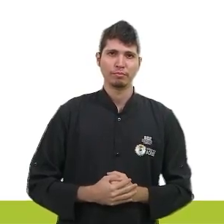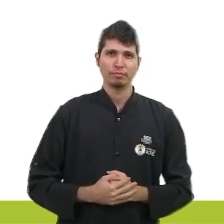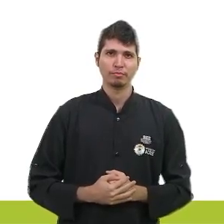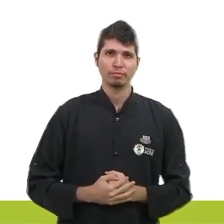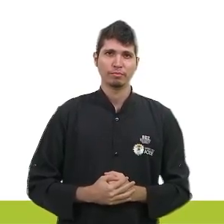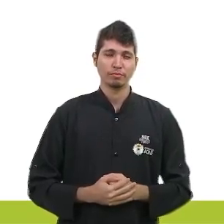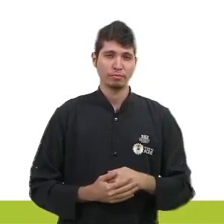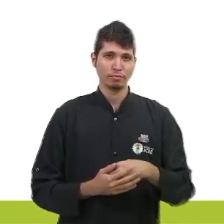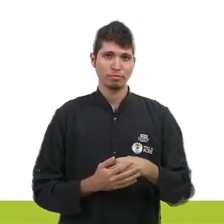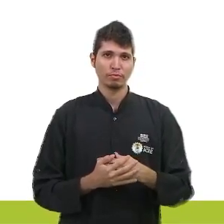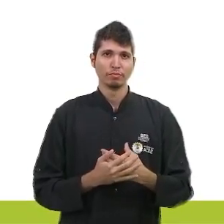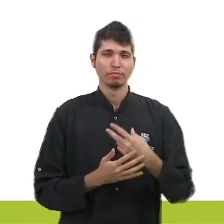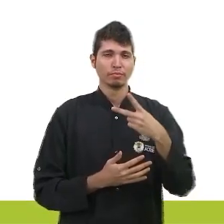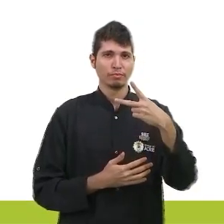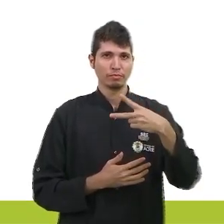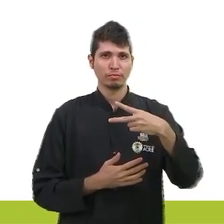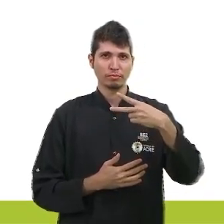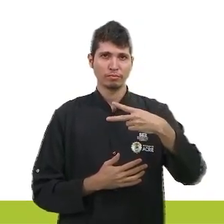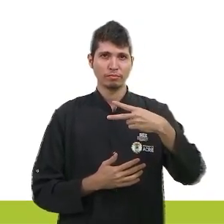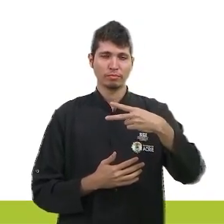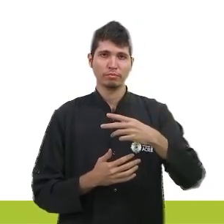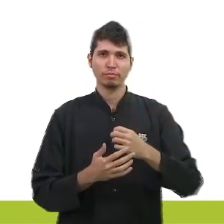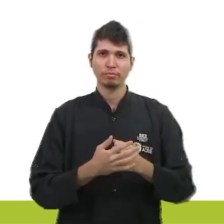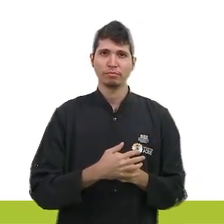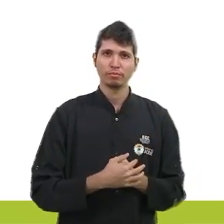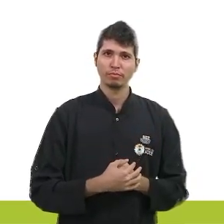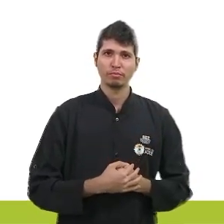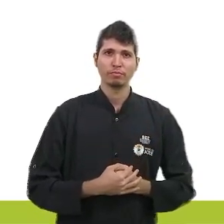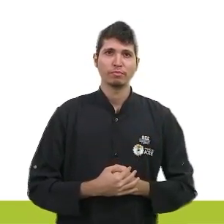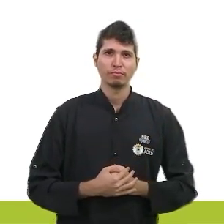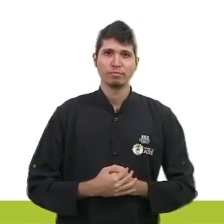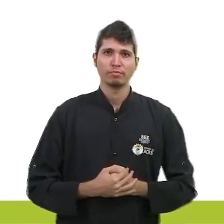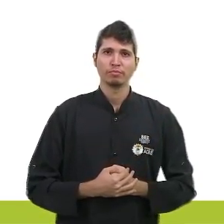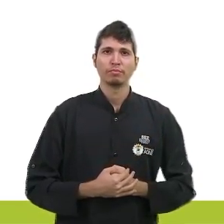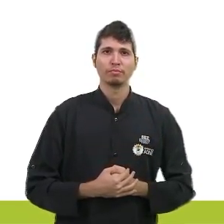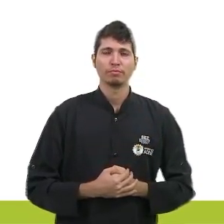é igual a